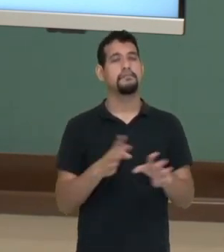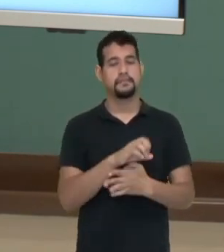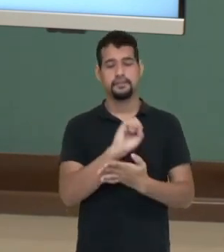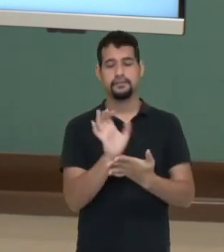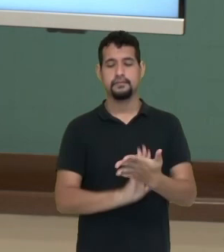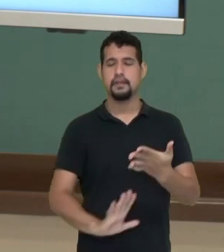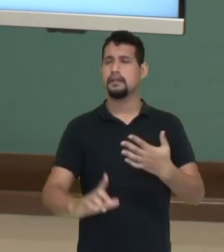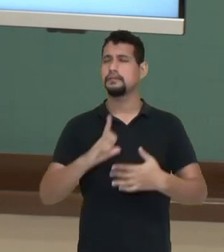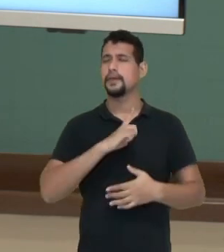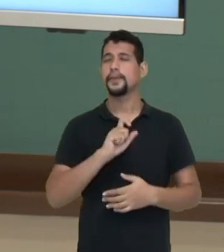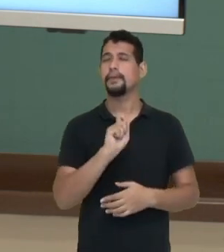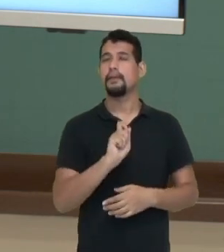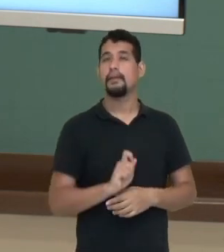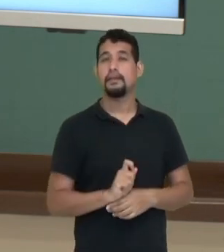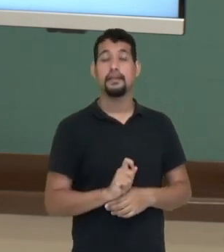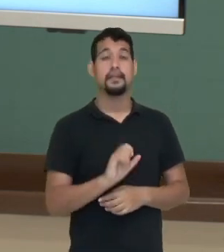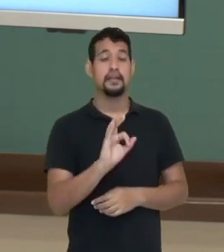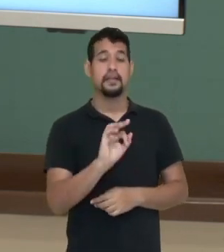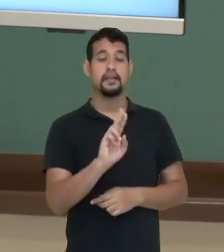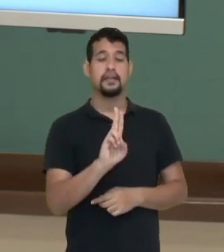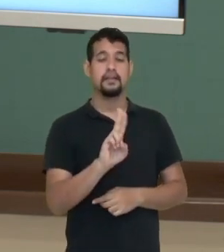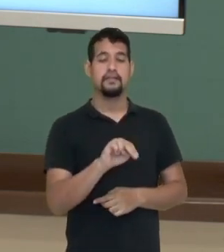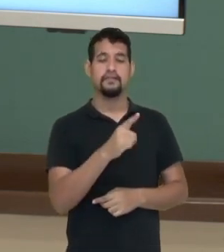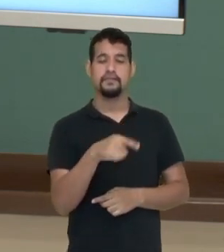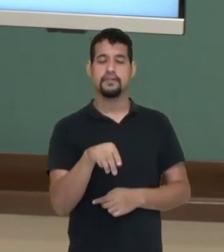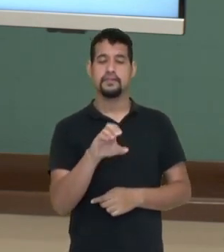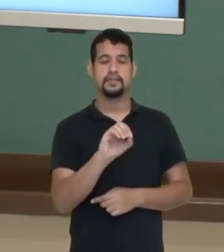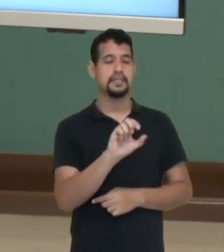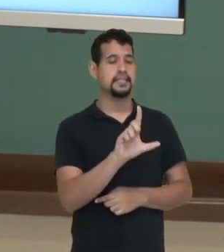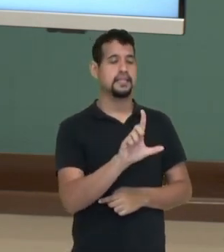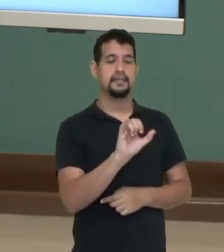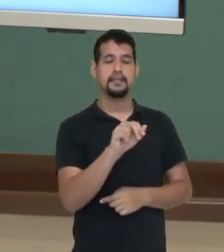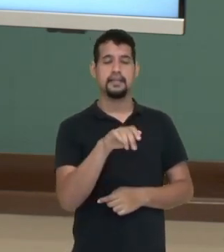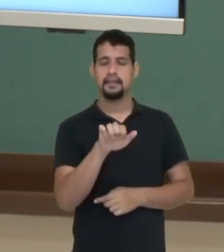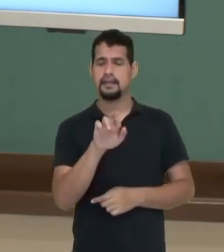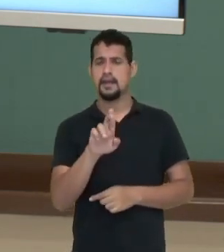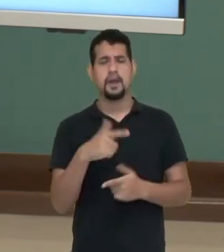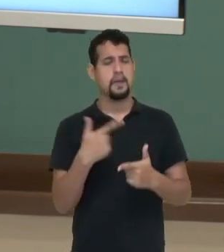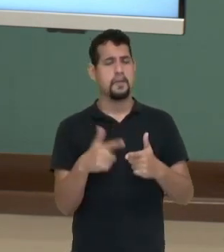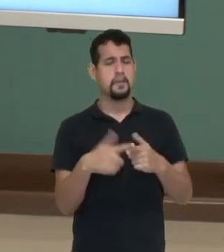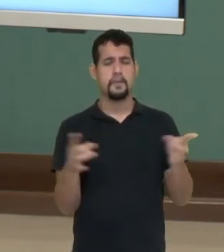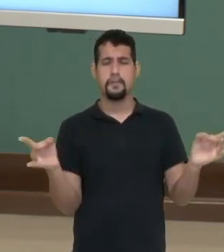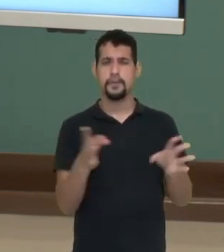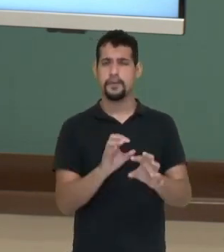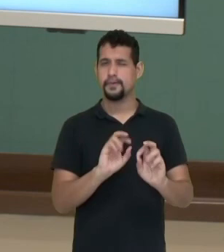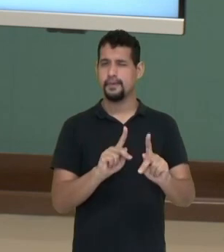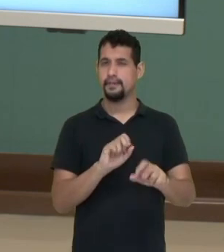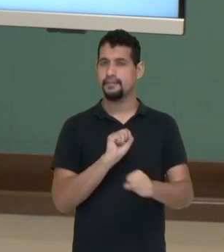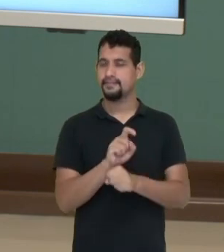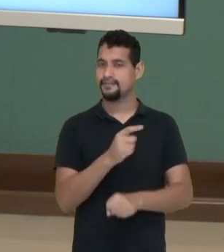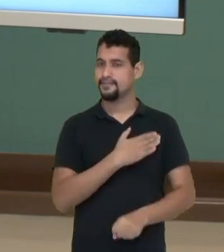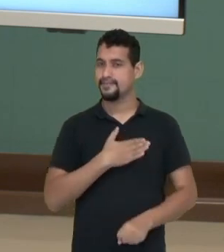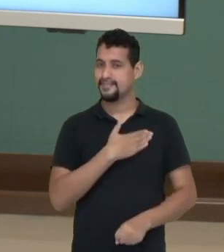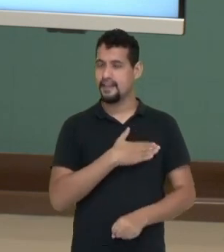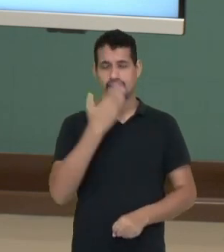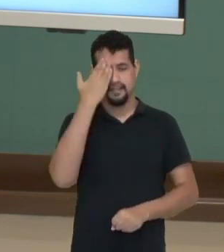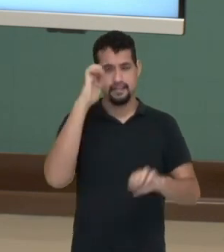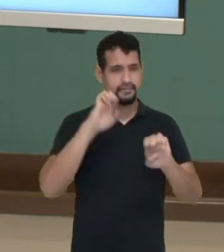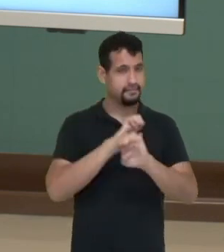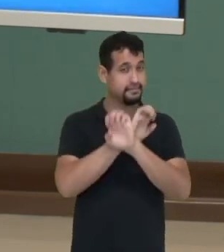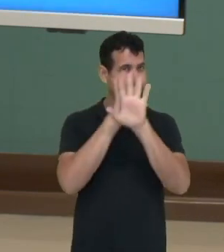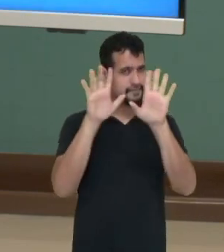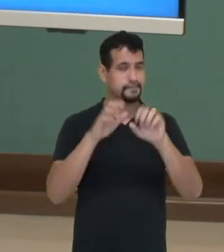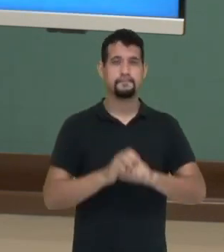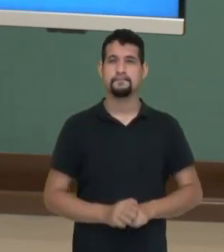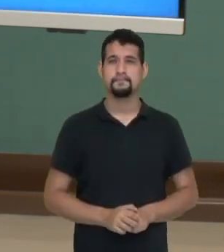que envolvam função linear. Resolvemos os problemas, né? Ok? Espero que vocês tenham entendido, espero que vocês